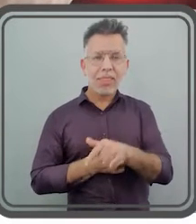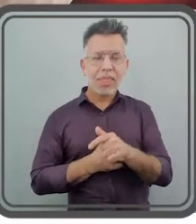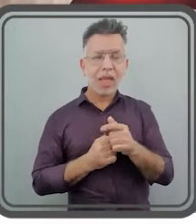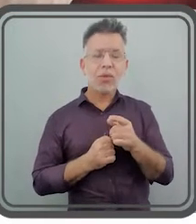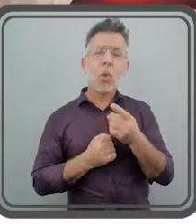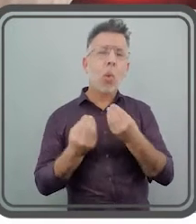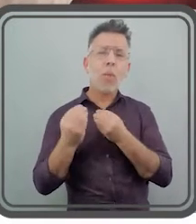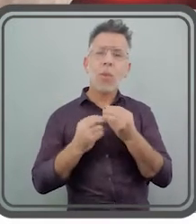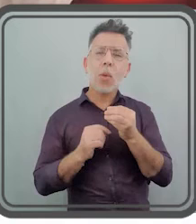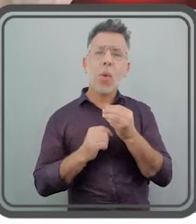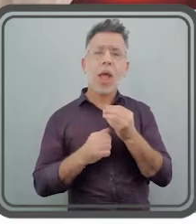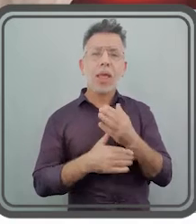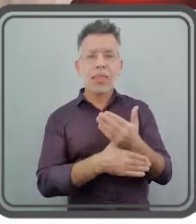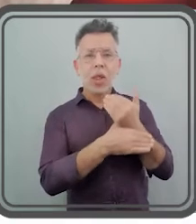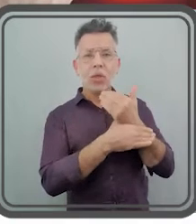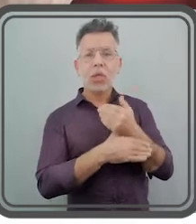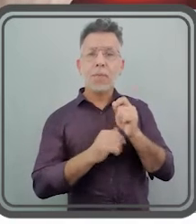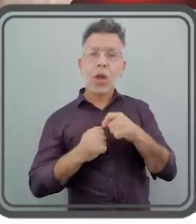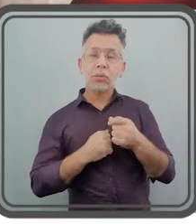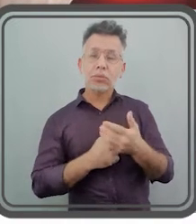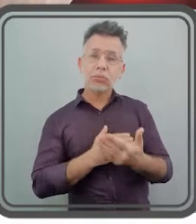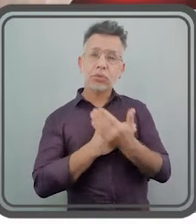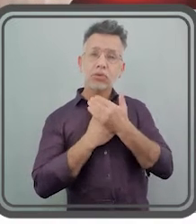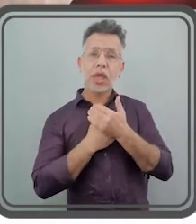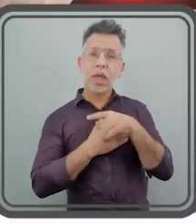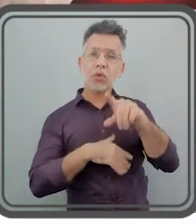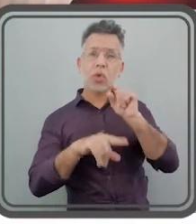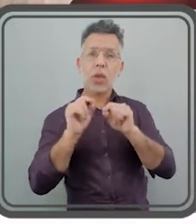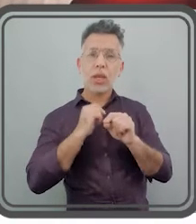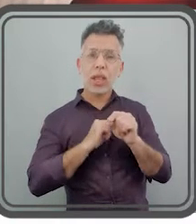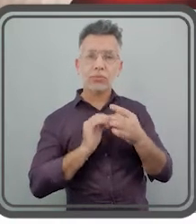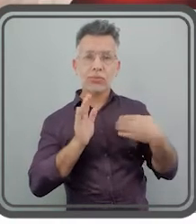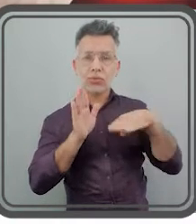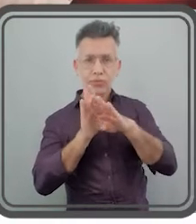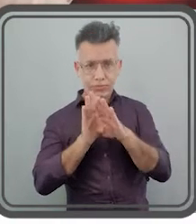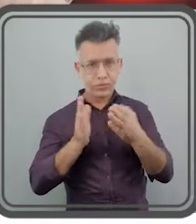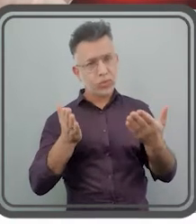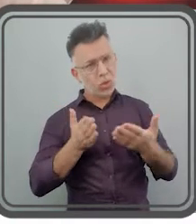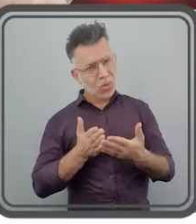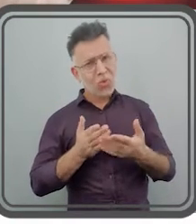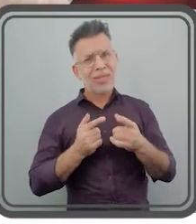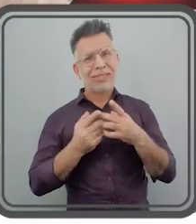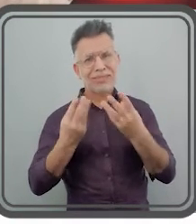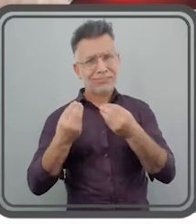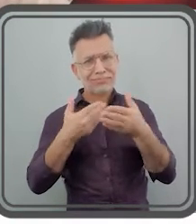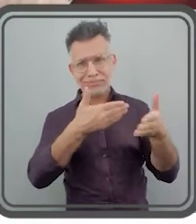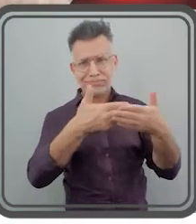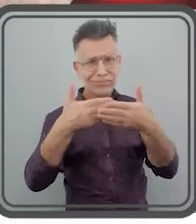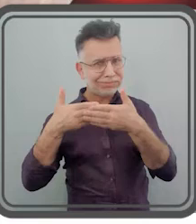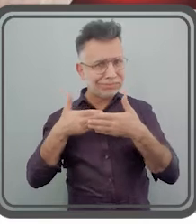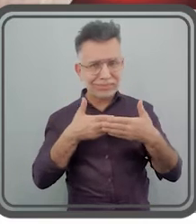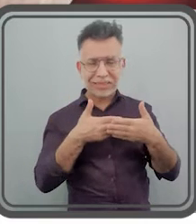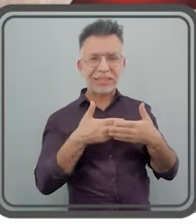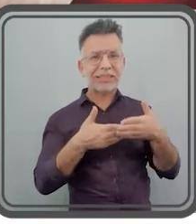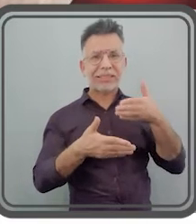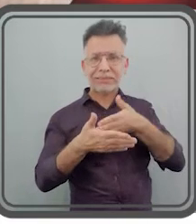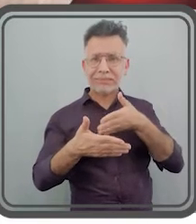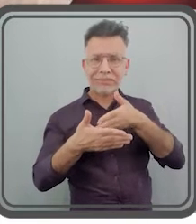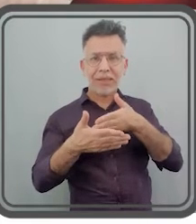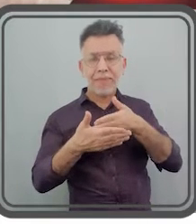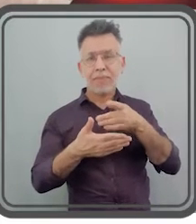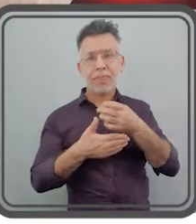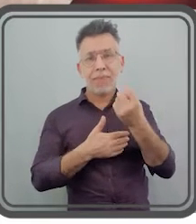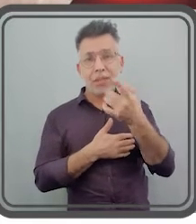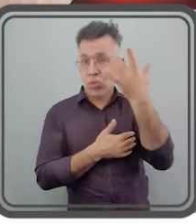Tecnologia 1k Tecnologia pode me ajudar a escolher o destino por exemplo hoje tem uma série de restrições a imagem que a gente não